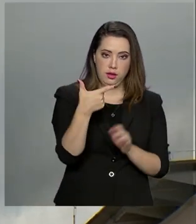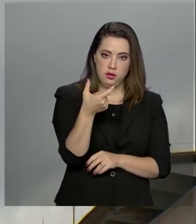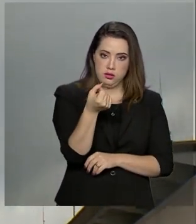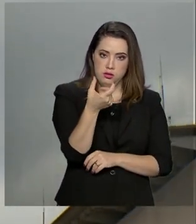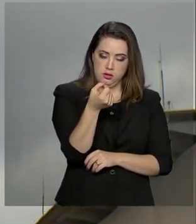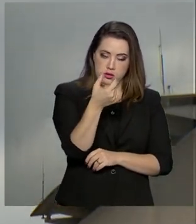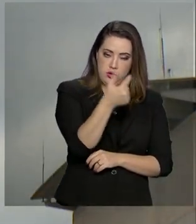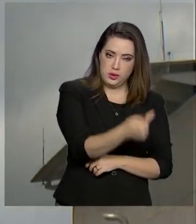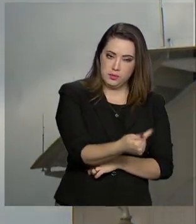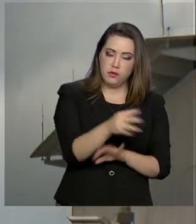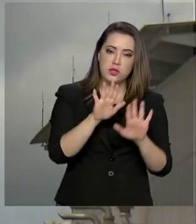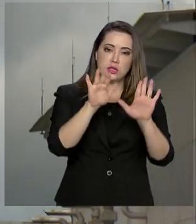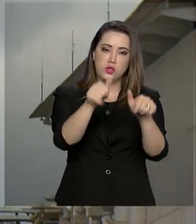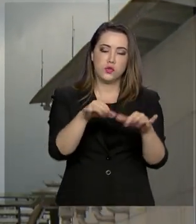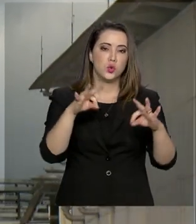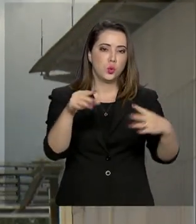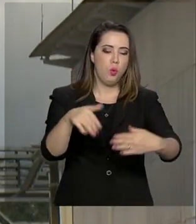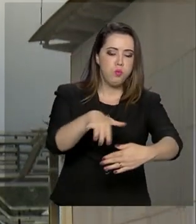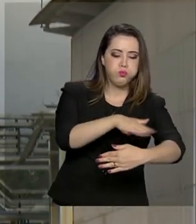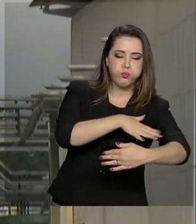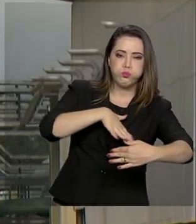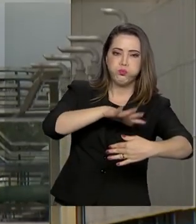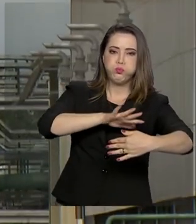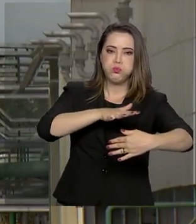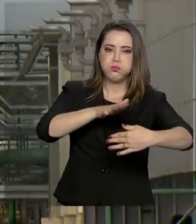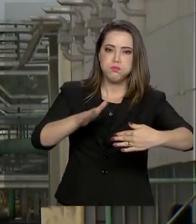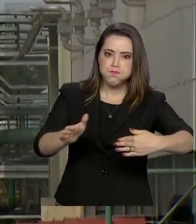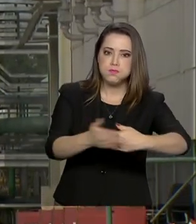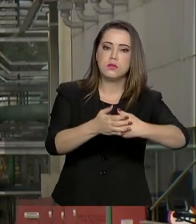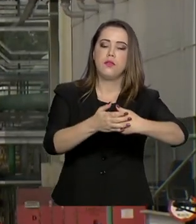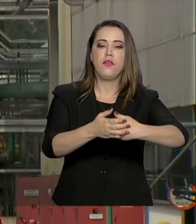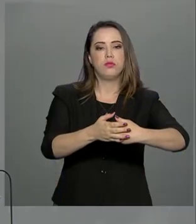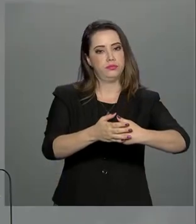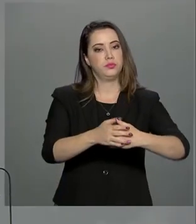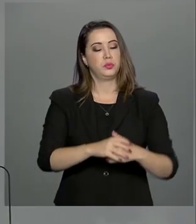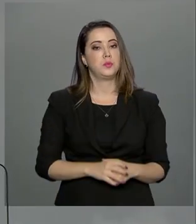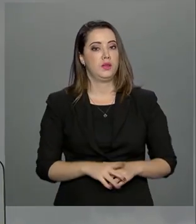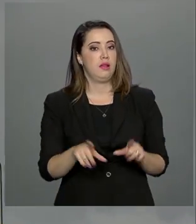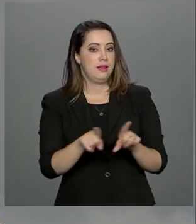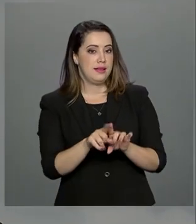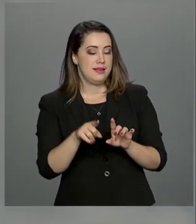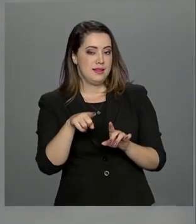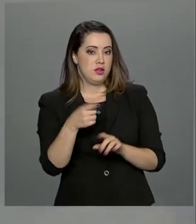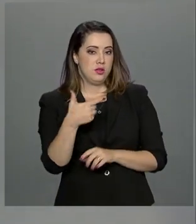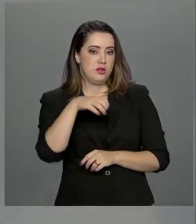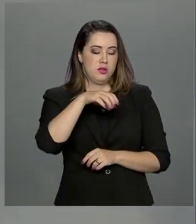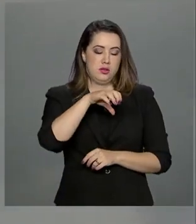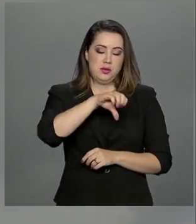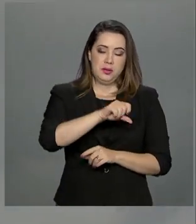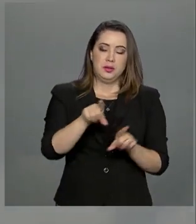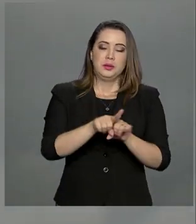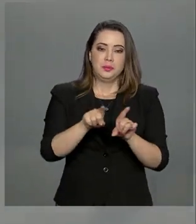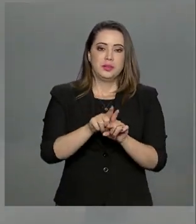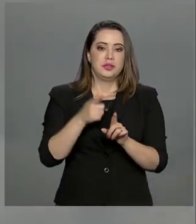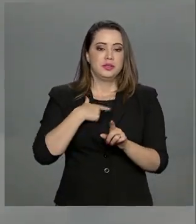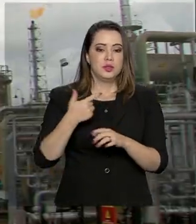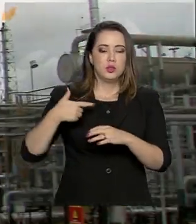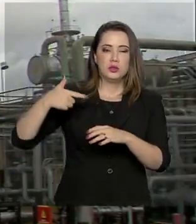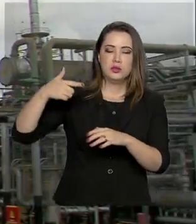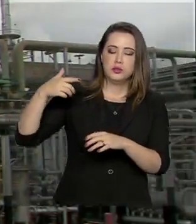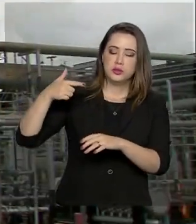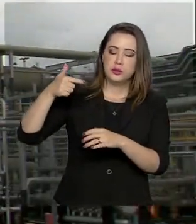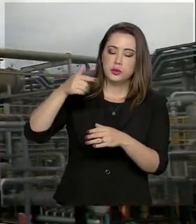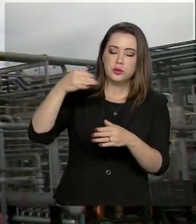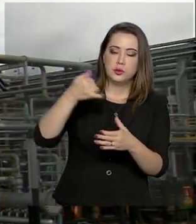2019, o governo também abriu o mercado de gás natural para empresas privadas. Antes, toda a cadeia produtiva do combustível,